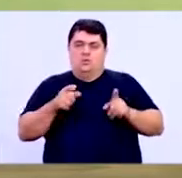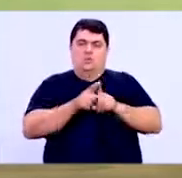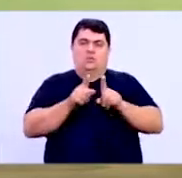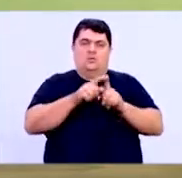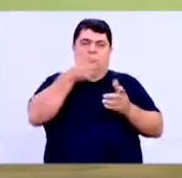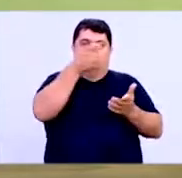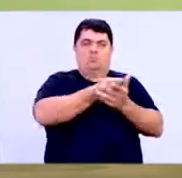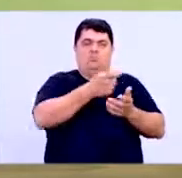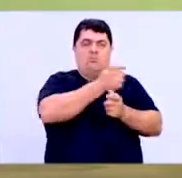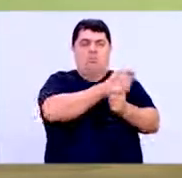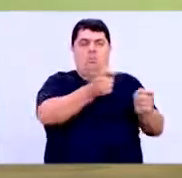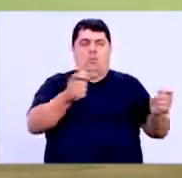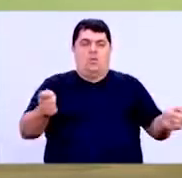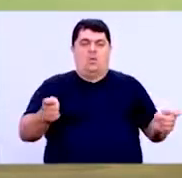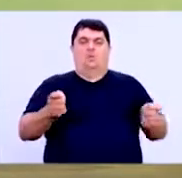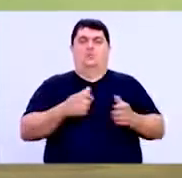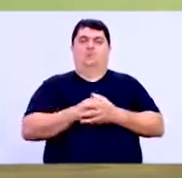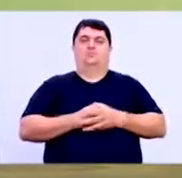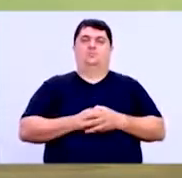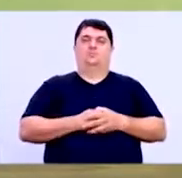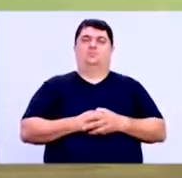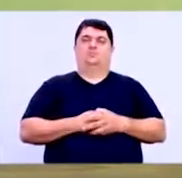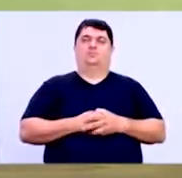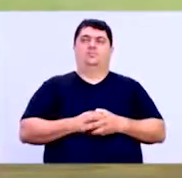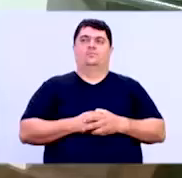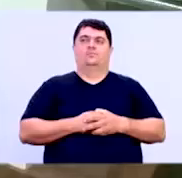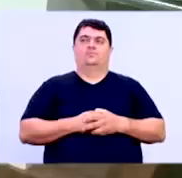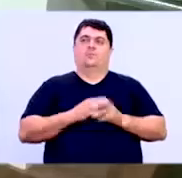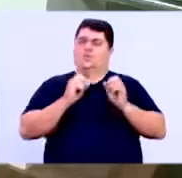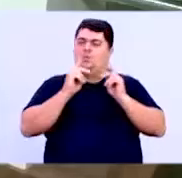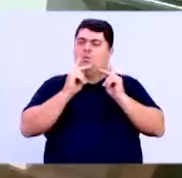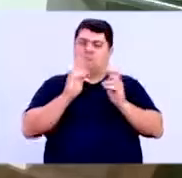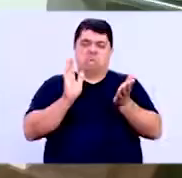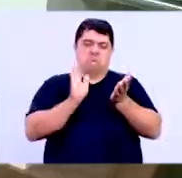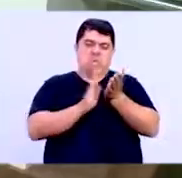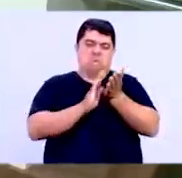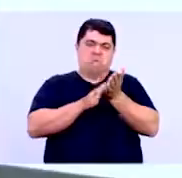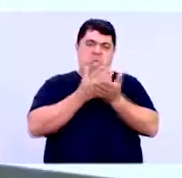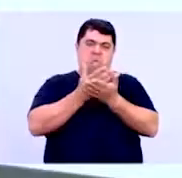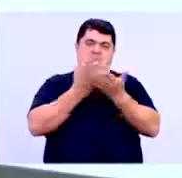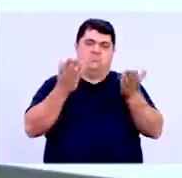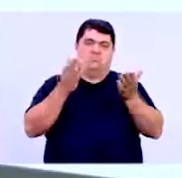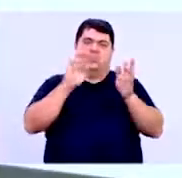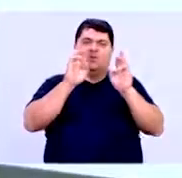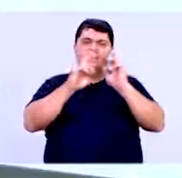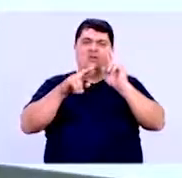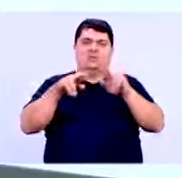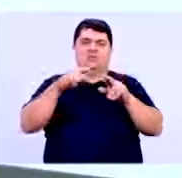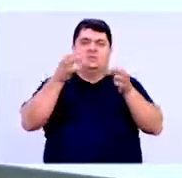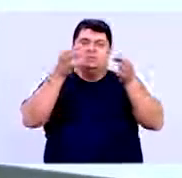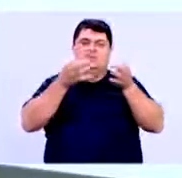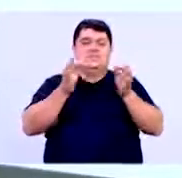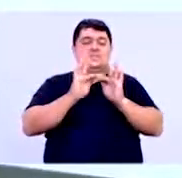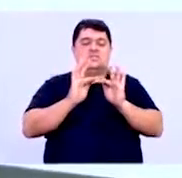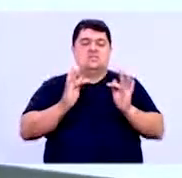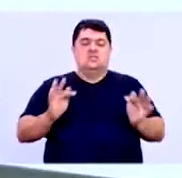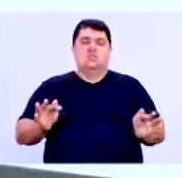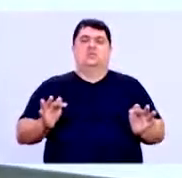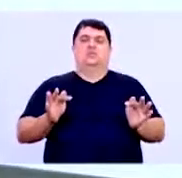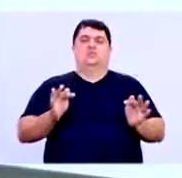entrada, e o desembolsos ou saídas. Excelente, excelente. Pessoal, a resposta é muito